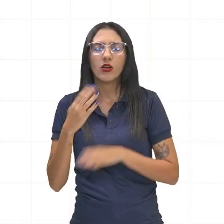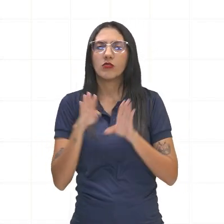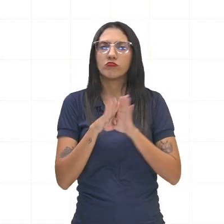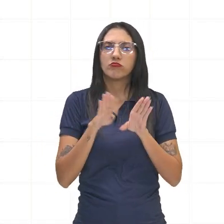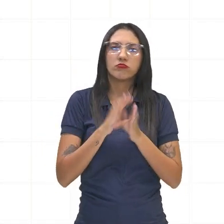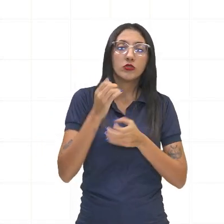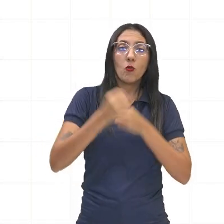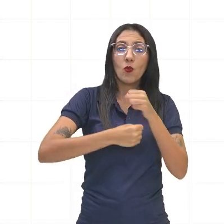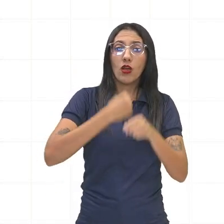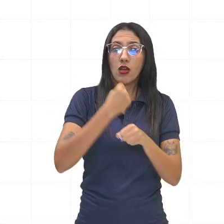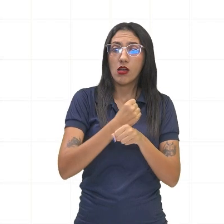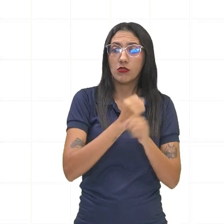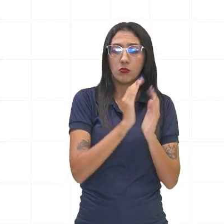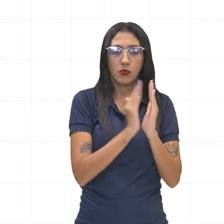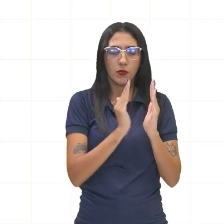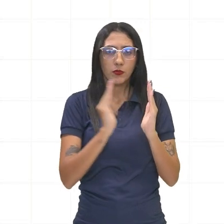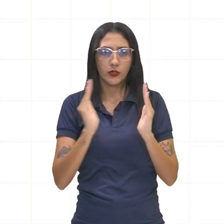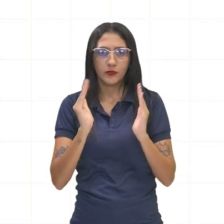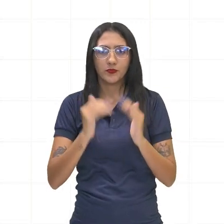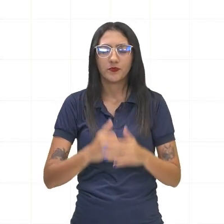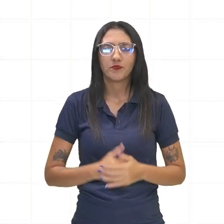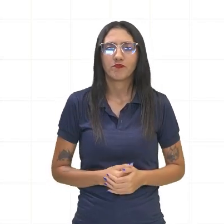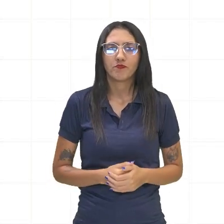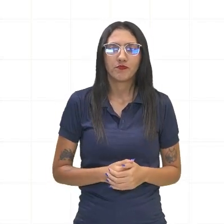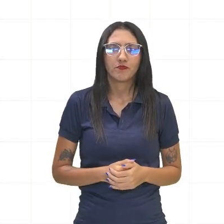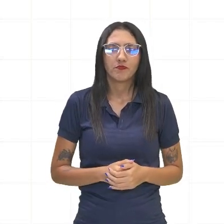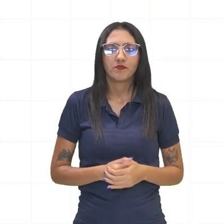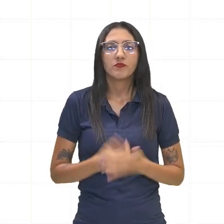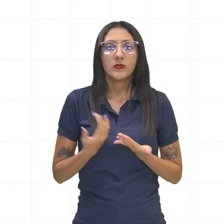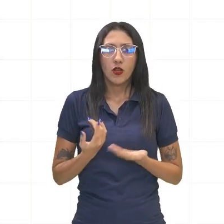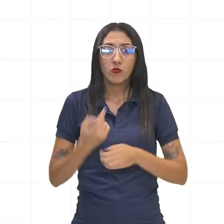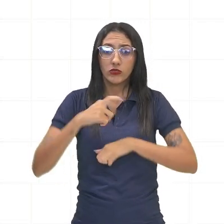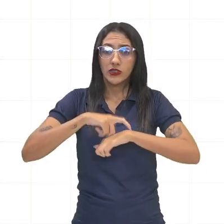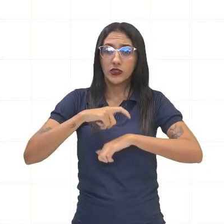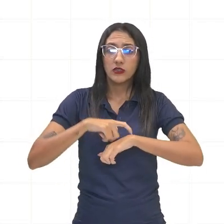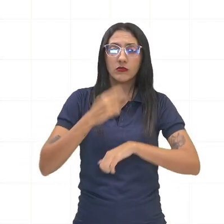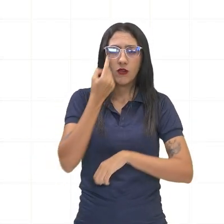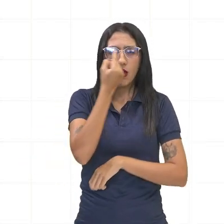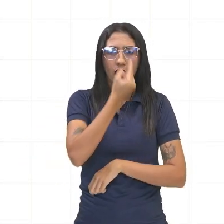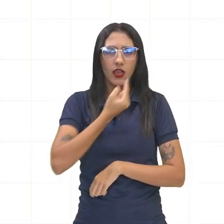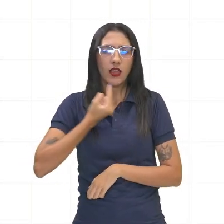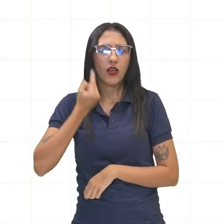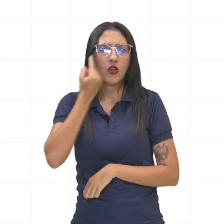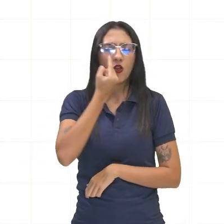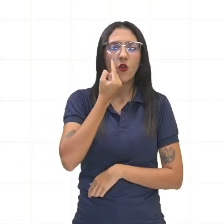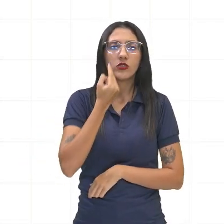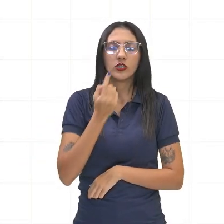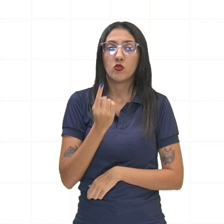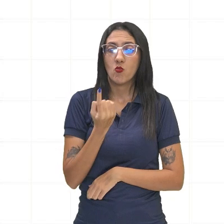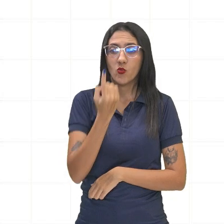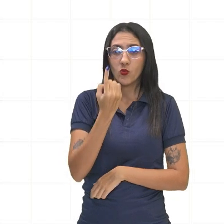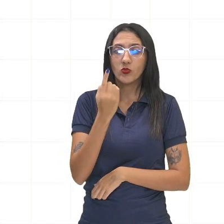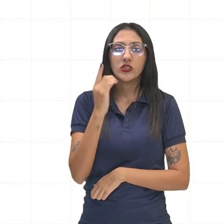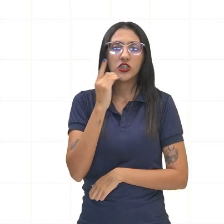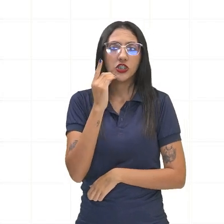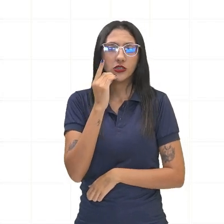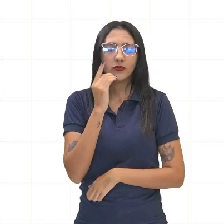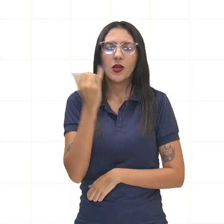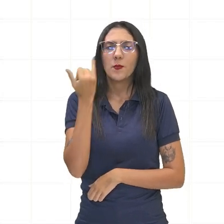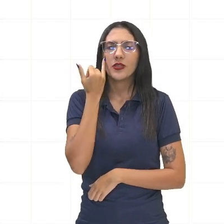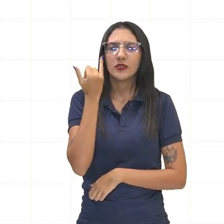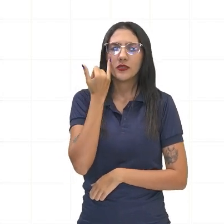tá? O tempo do relógio ordena os breves episódios de um dia, informando